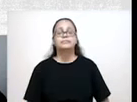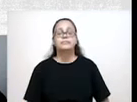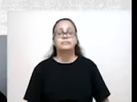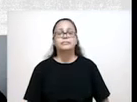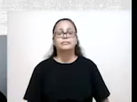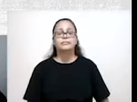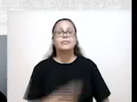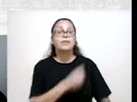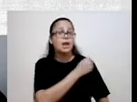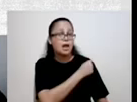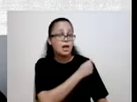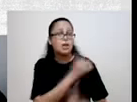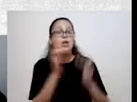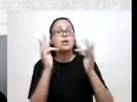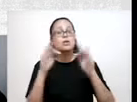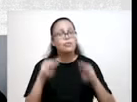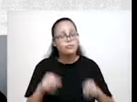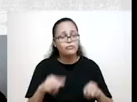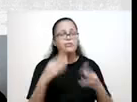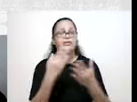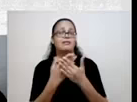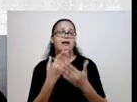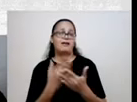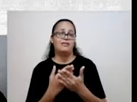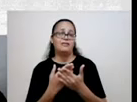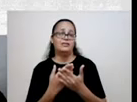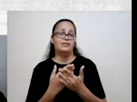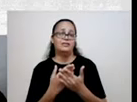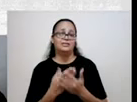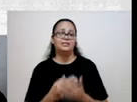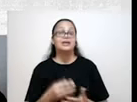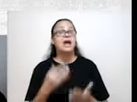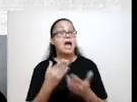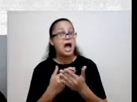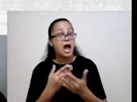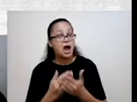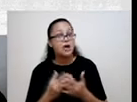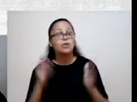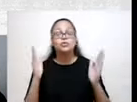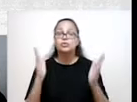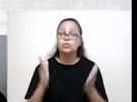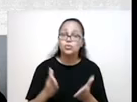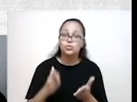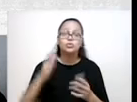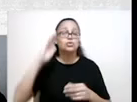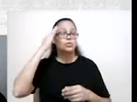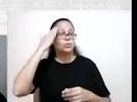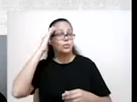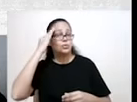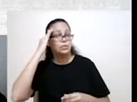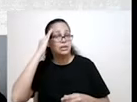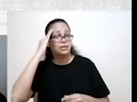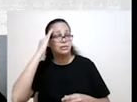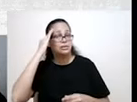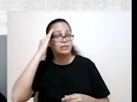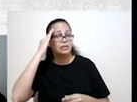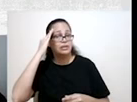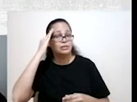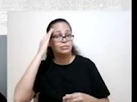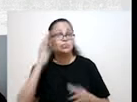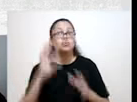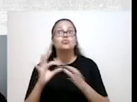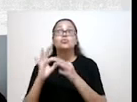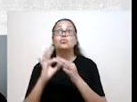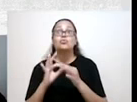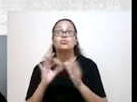pessoal, então chegamos ao fim de mais uma aula. Na aula de hoje, nós compreendemos o conjunto de